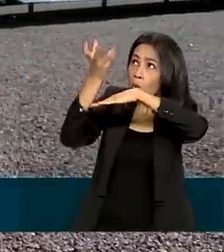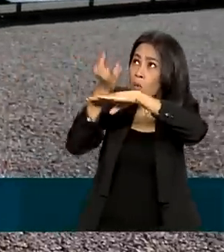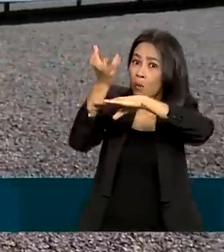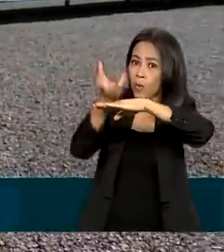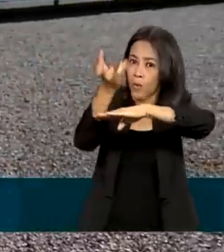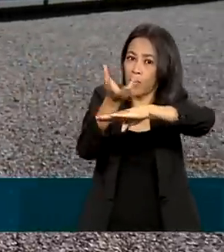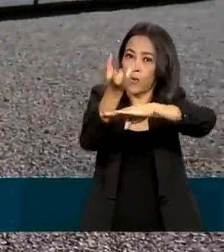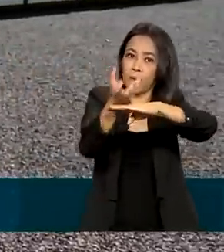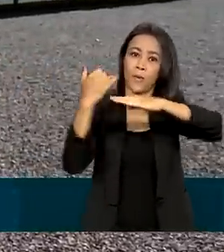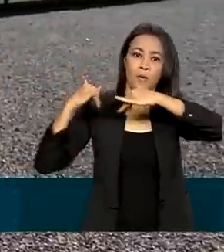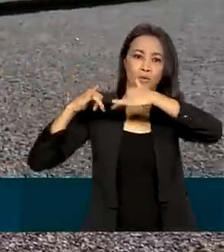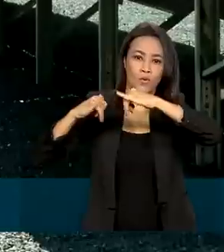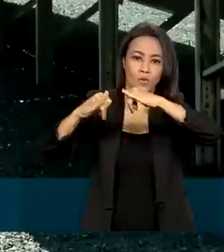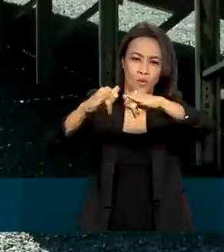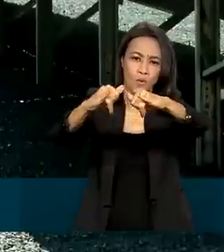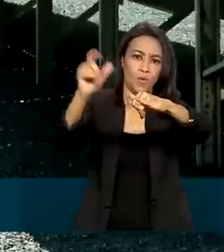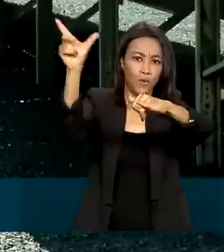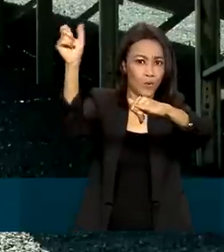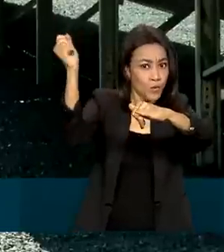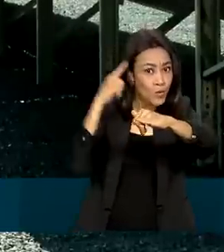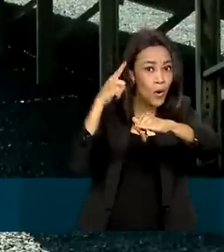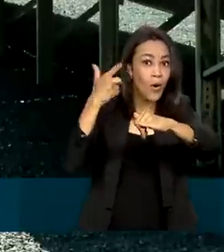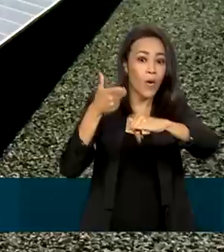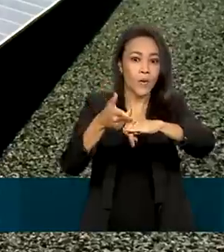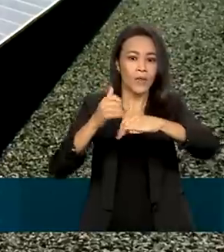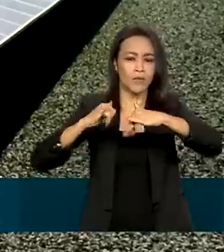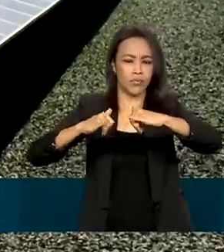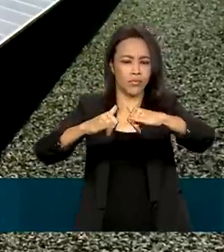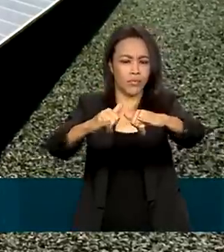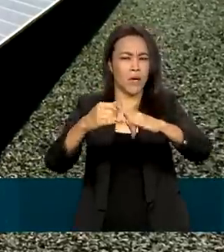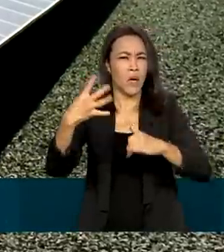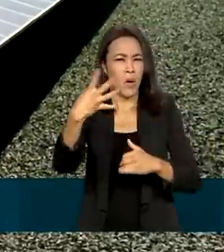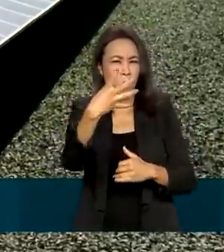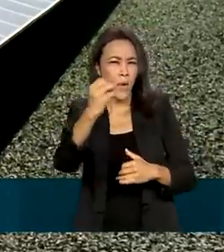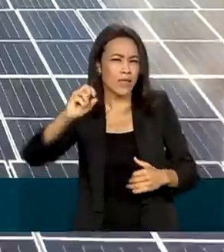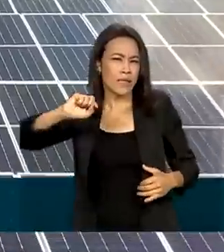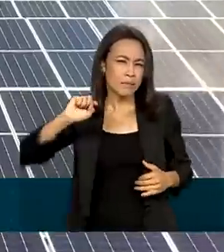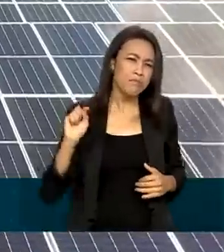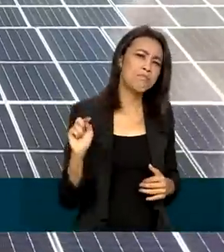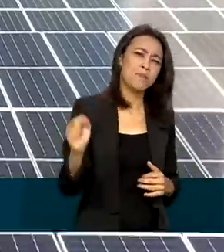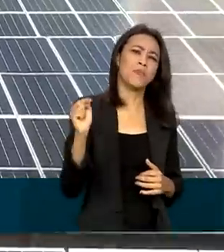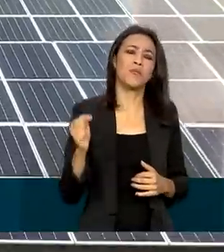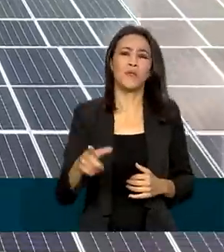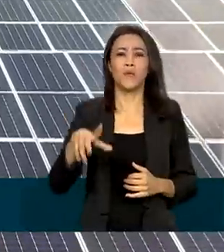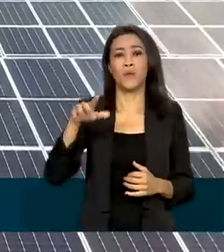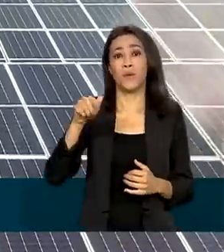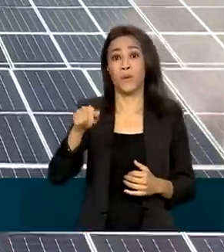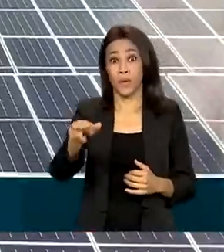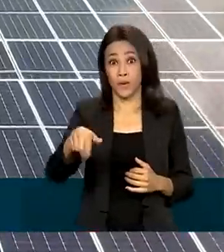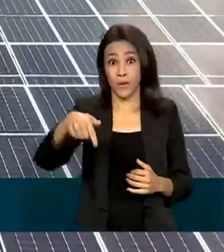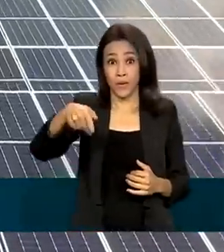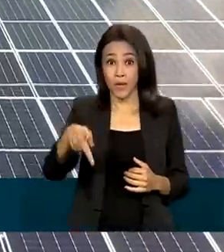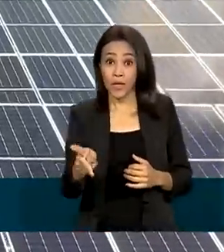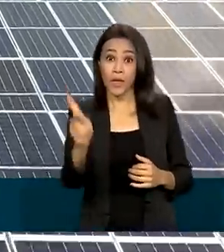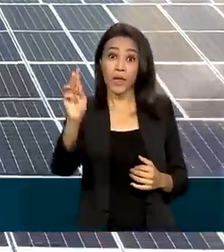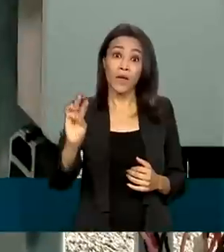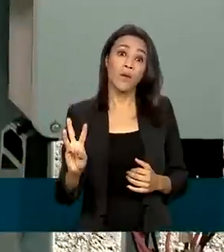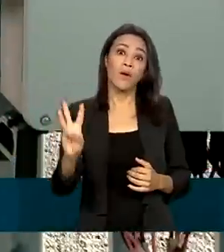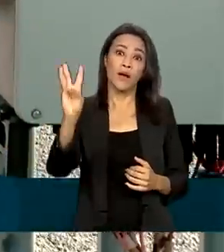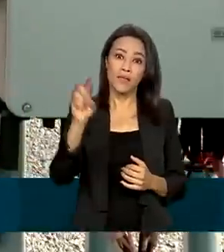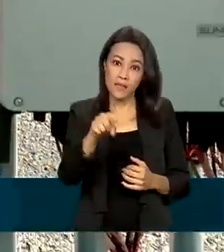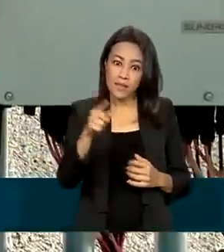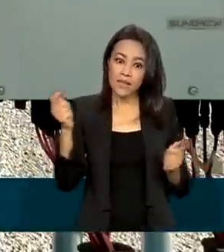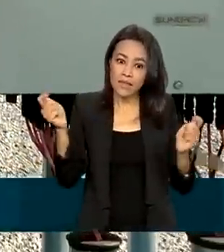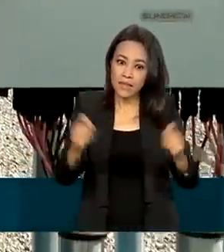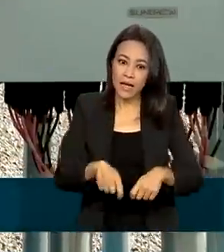captar a irradiação do sol e gerar 400 mil quilowatts-hora por mês de energia. O suficiente para